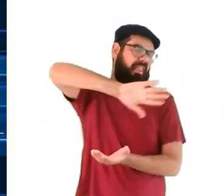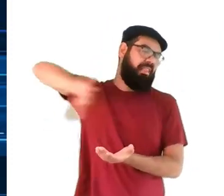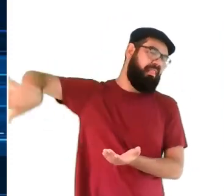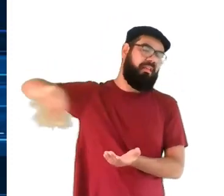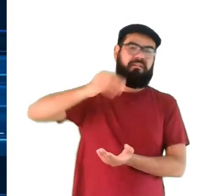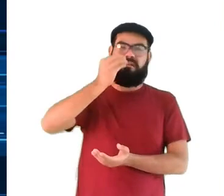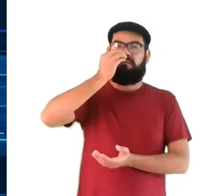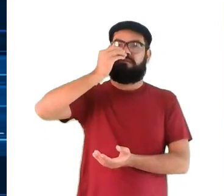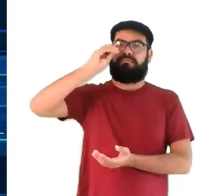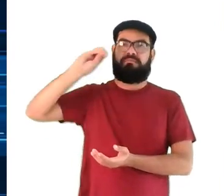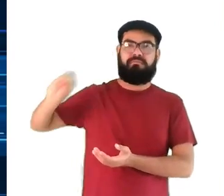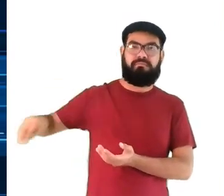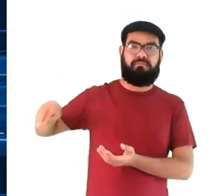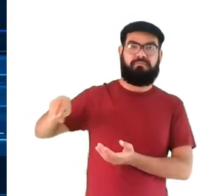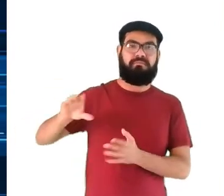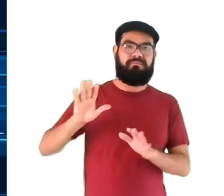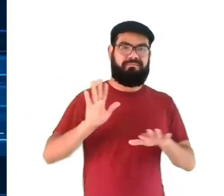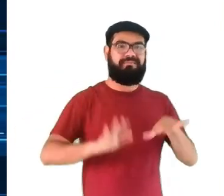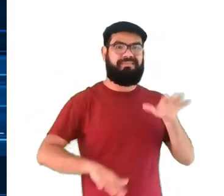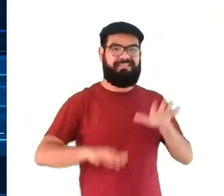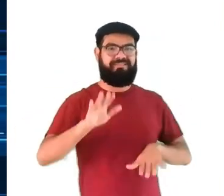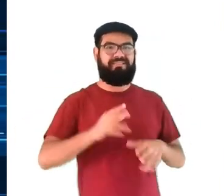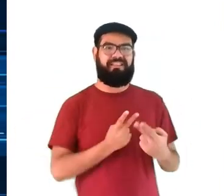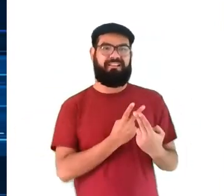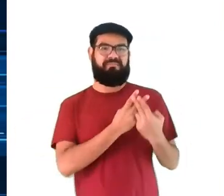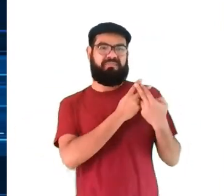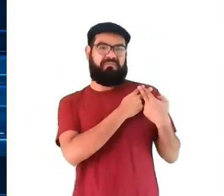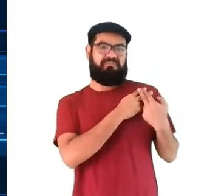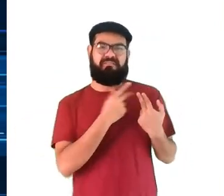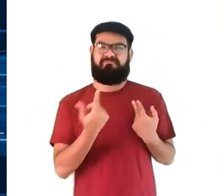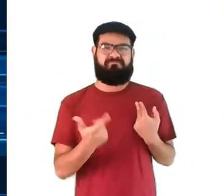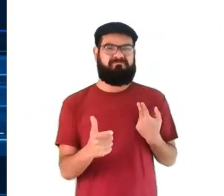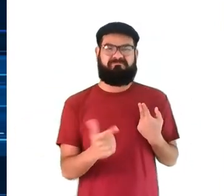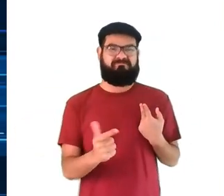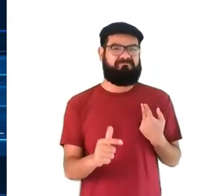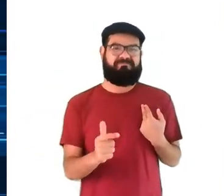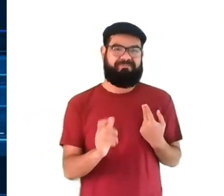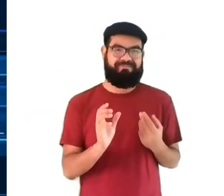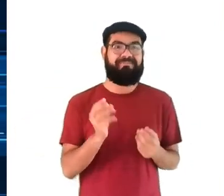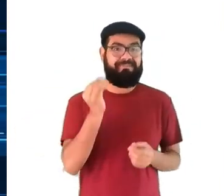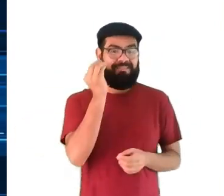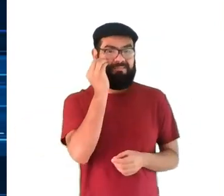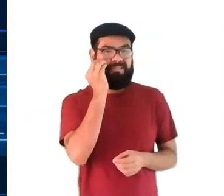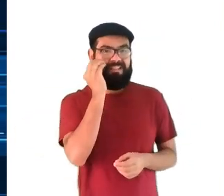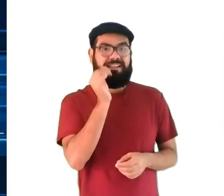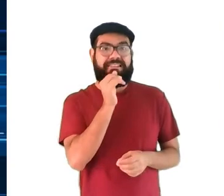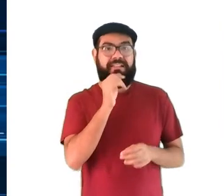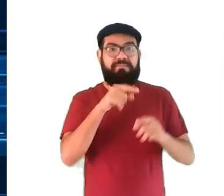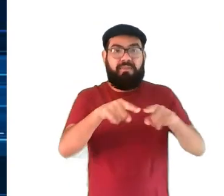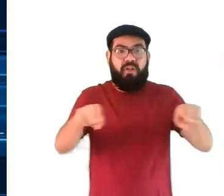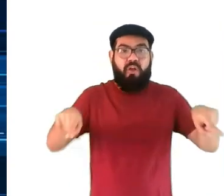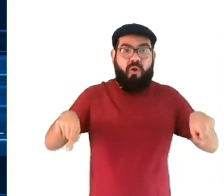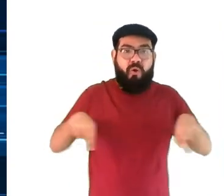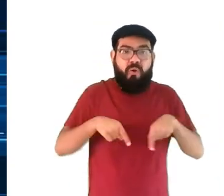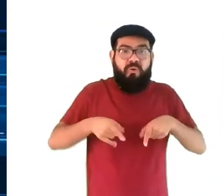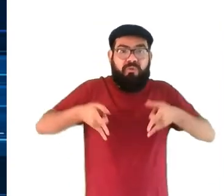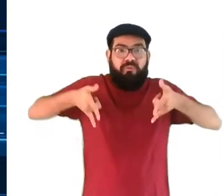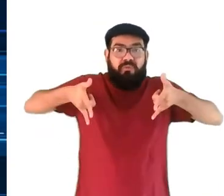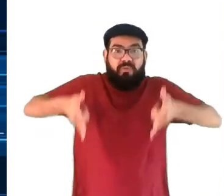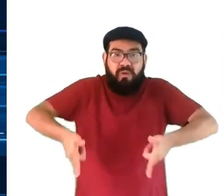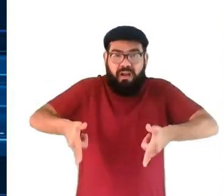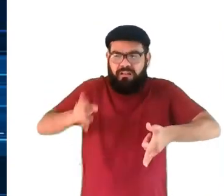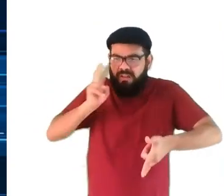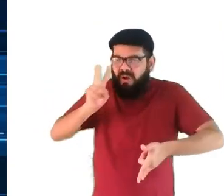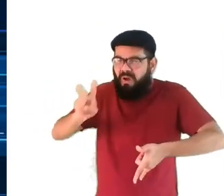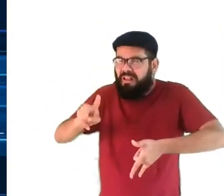de certas responsabilidades. Isso a gente observa muito quando a gente entra no quarto do adolescente, né? A desorganização